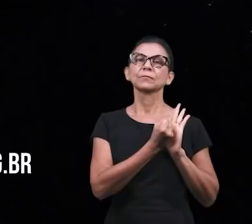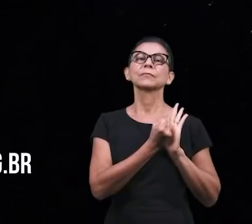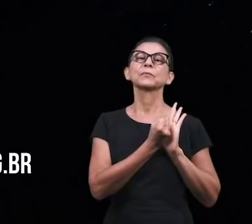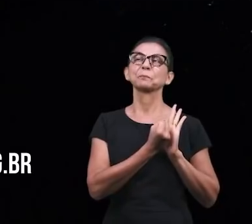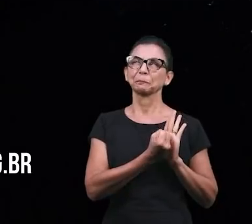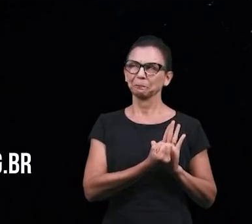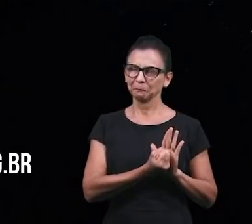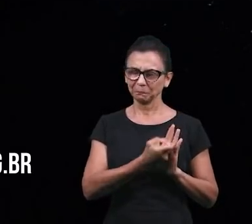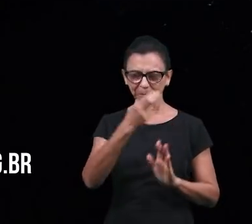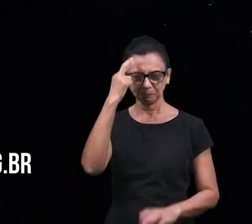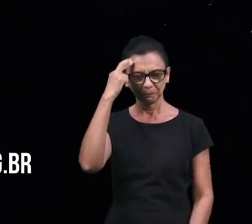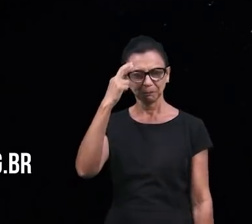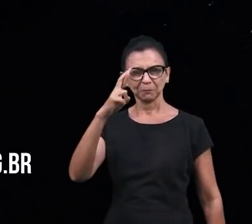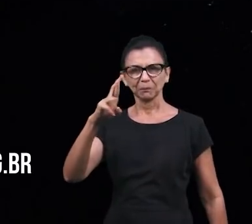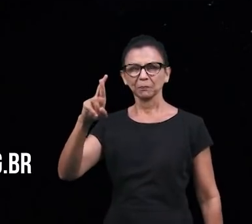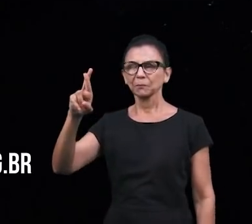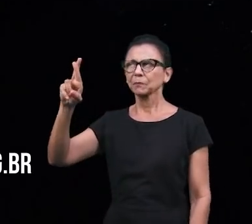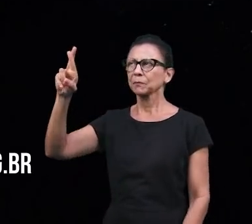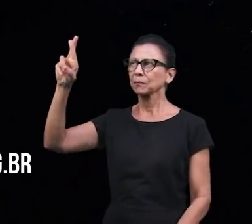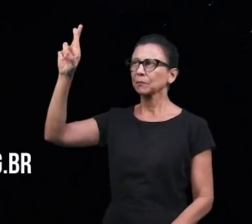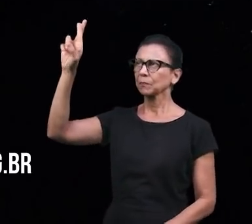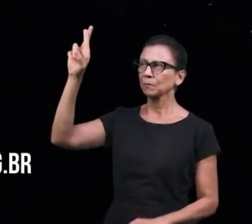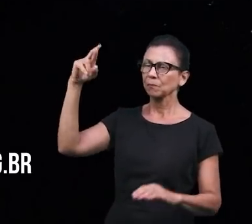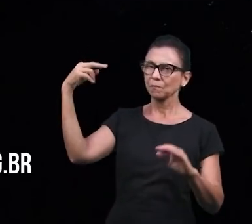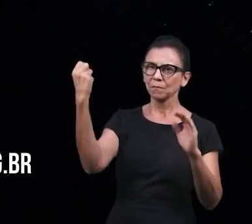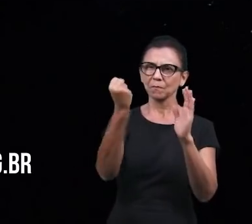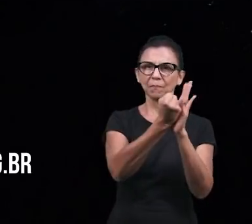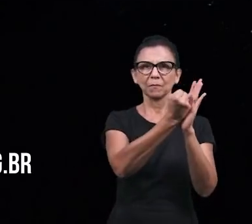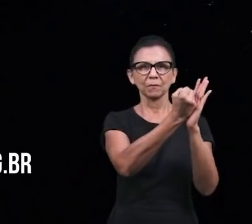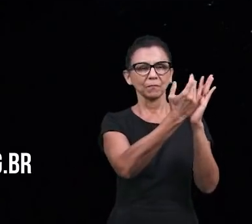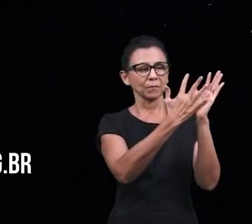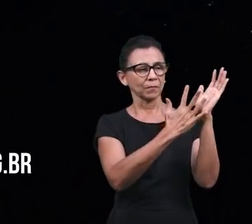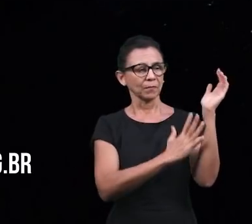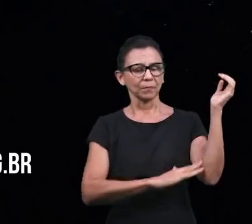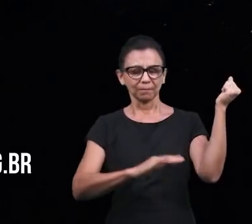teu sangue sobre mim,